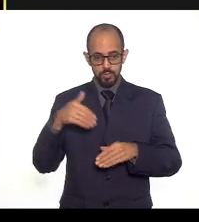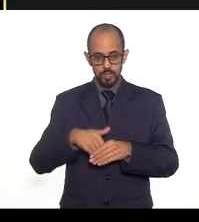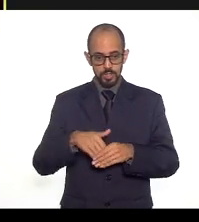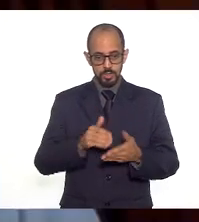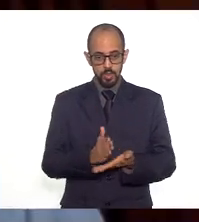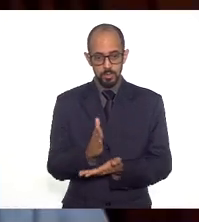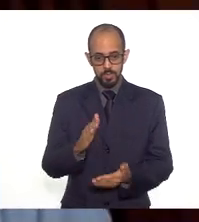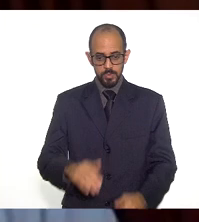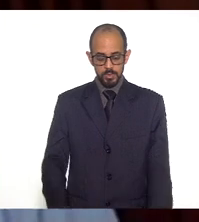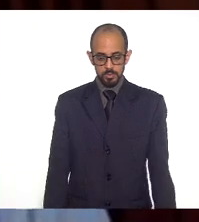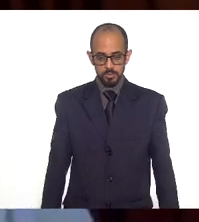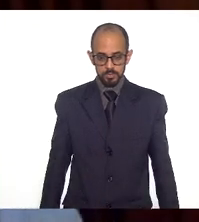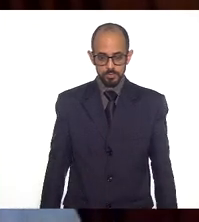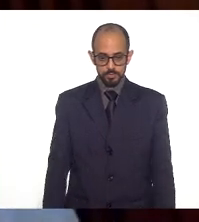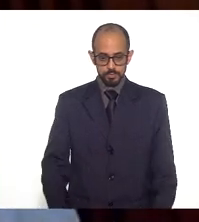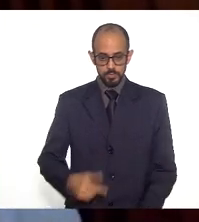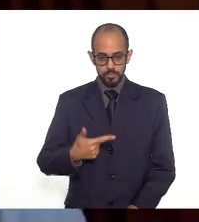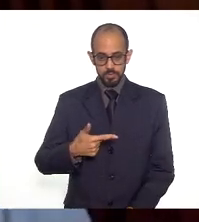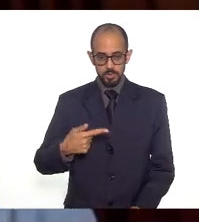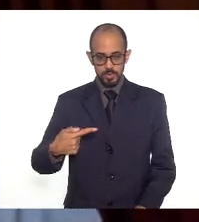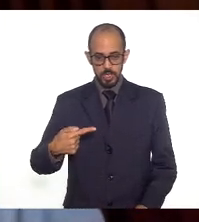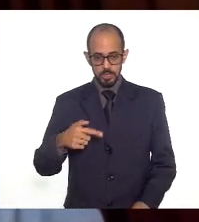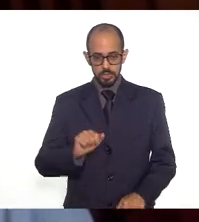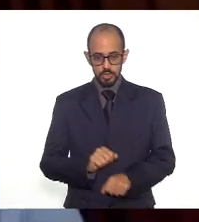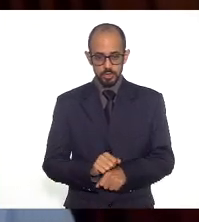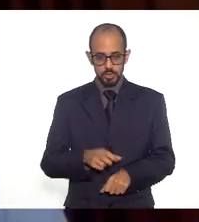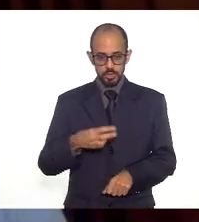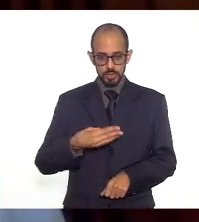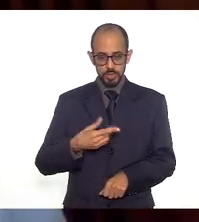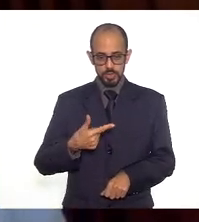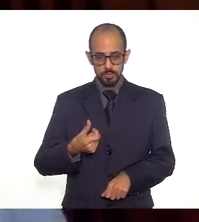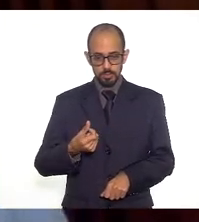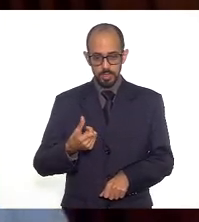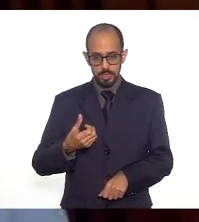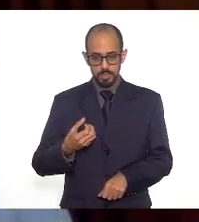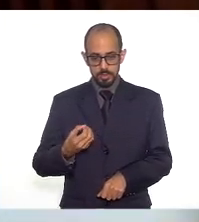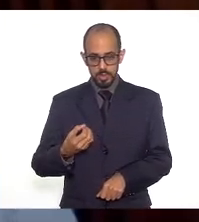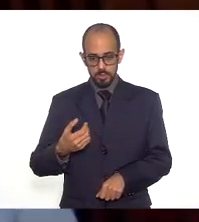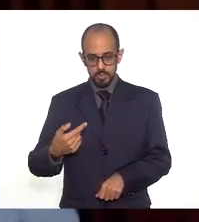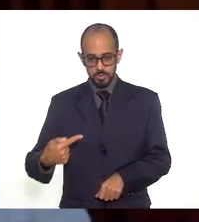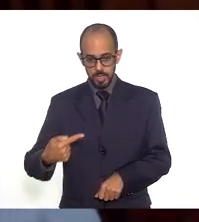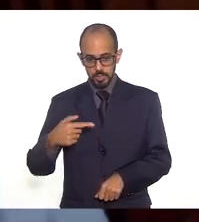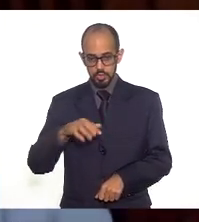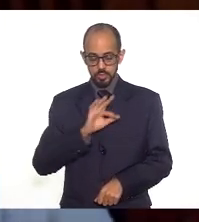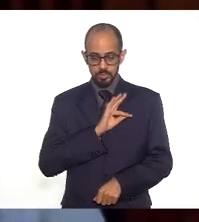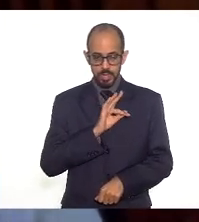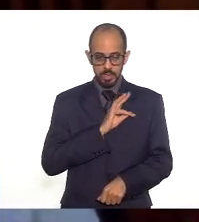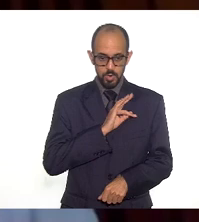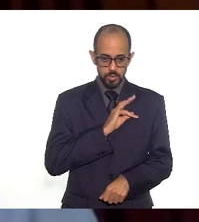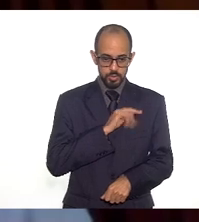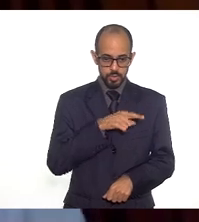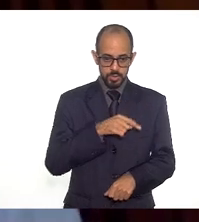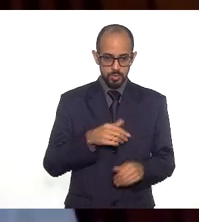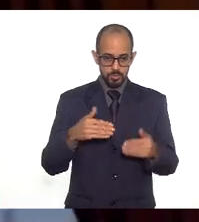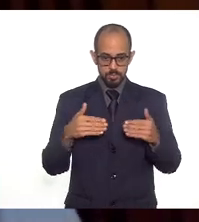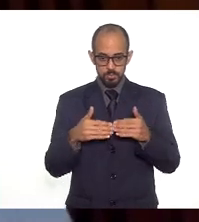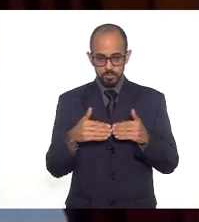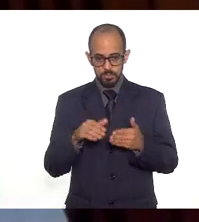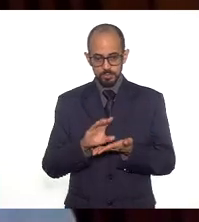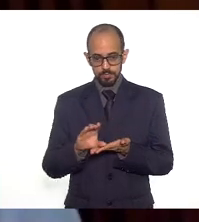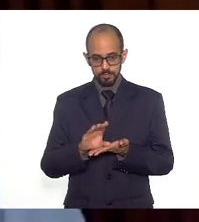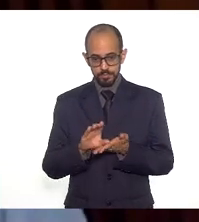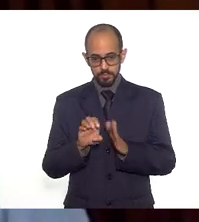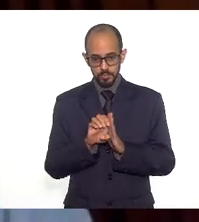aprovado. 27. Projeto de lei 3607/2020, de autoria da deputada Marta Rocha, o parecer pela constitucionalidade